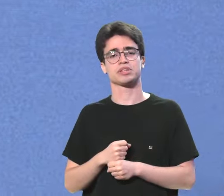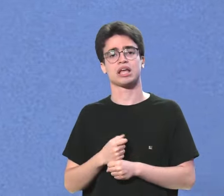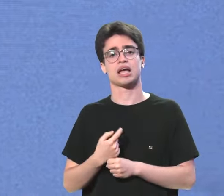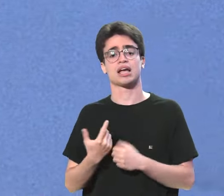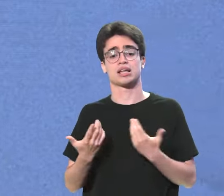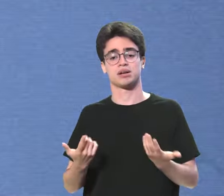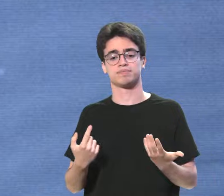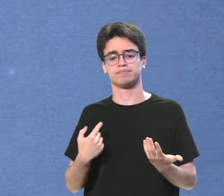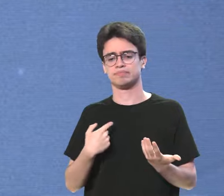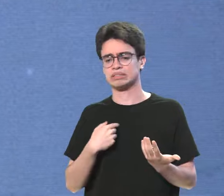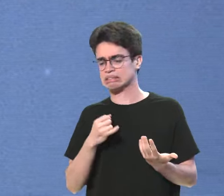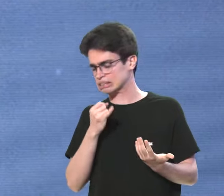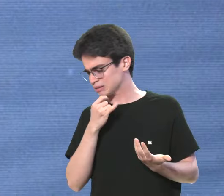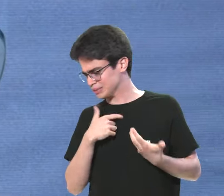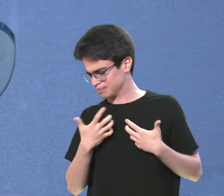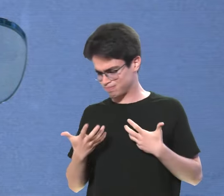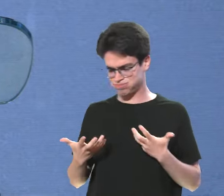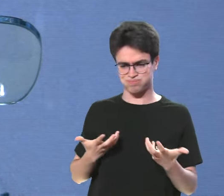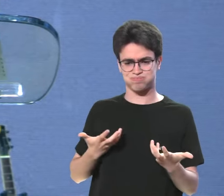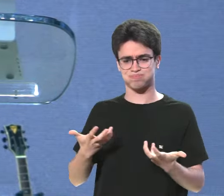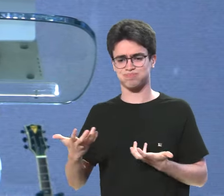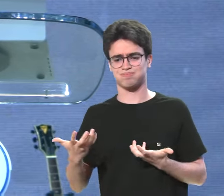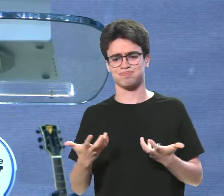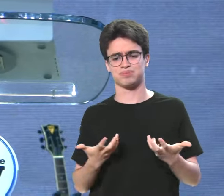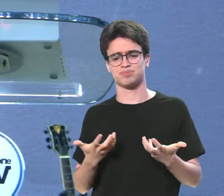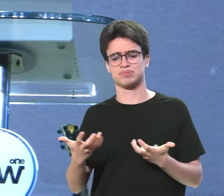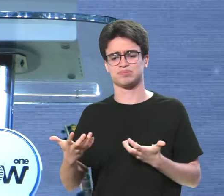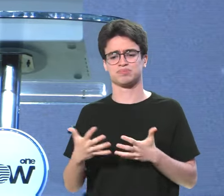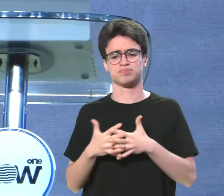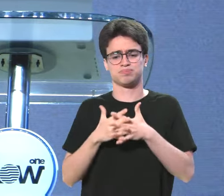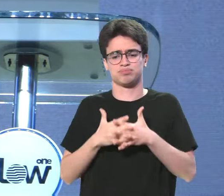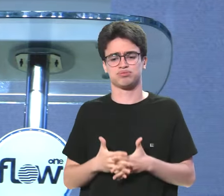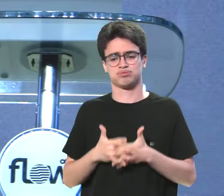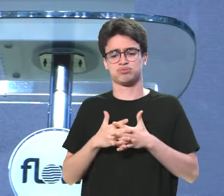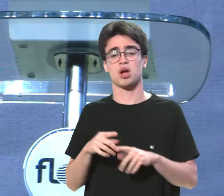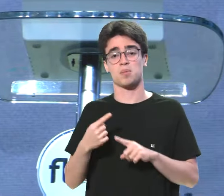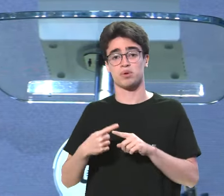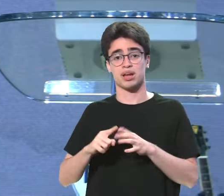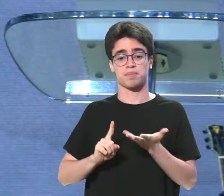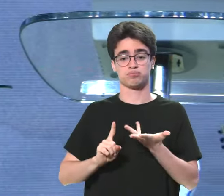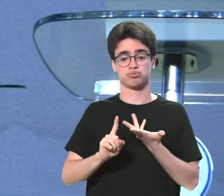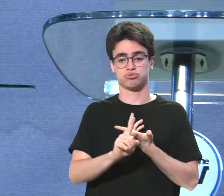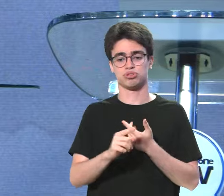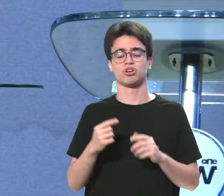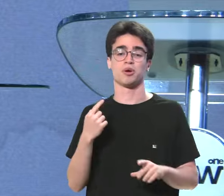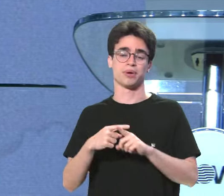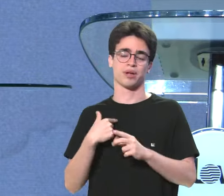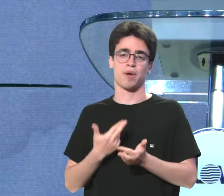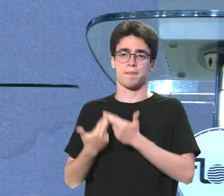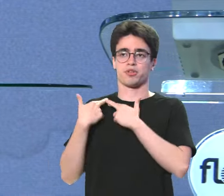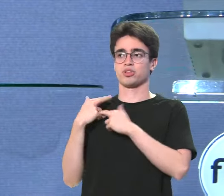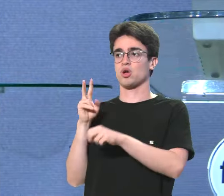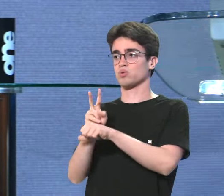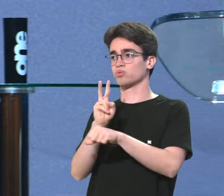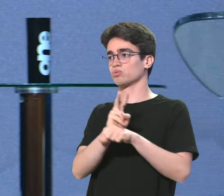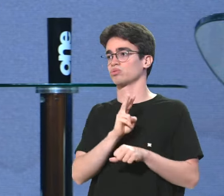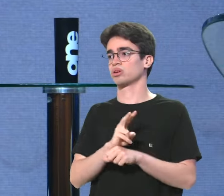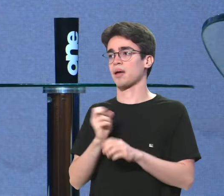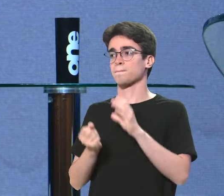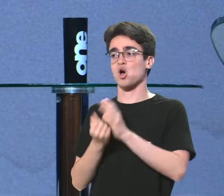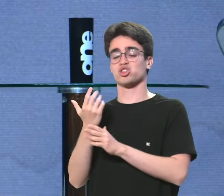me quebrei bastante porque tinha muita coisa como eu falei eu cuido da produção musical de alguns